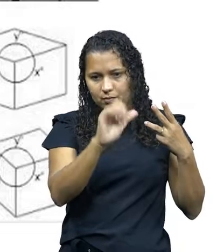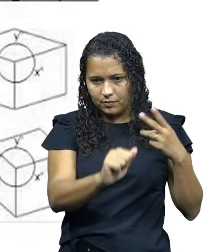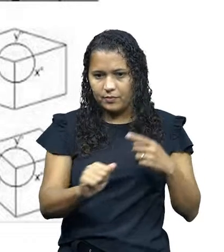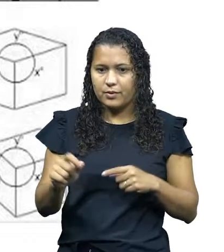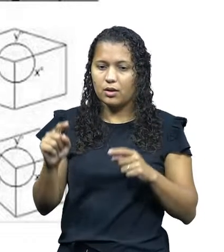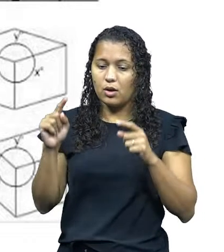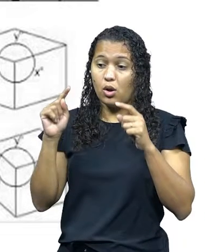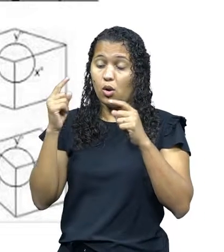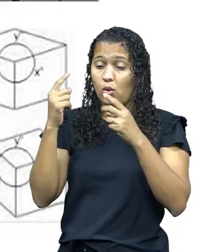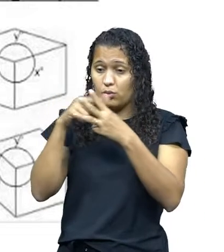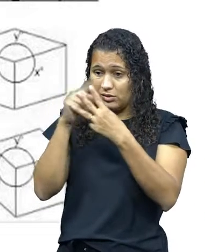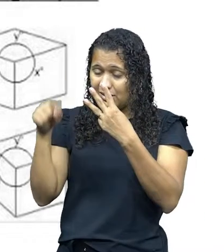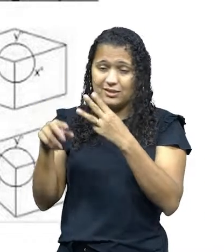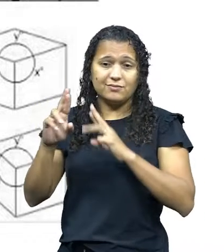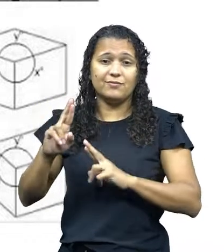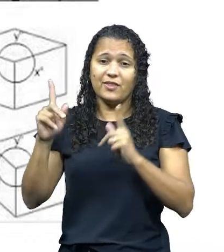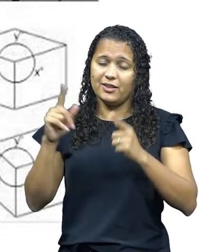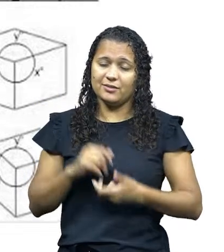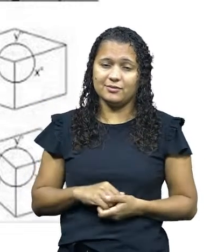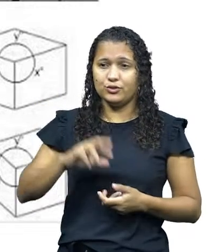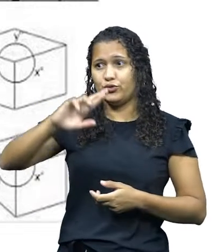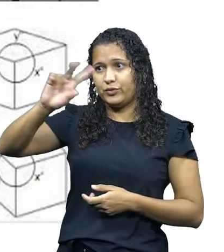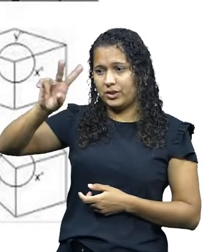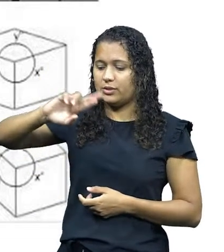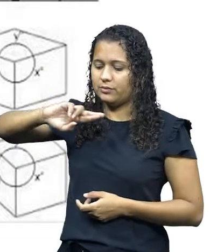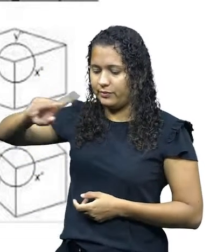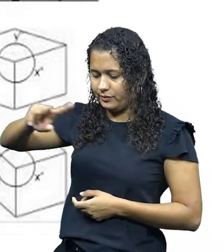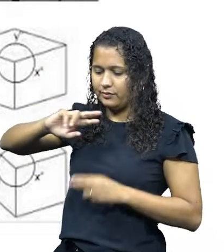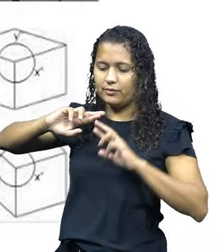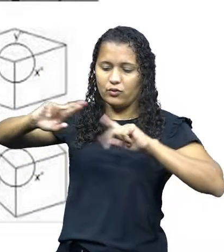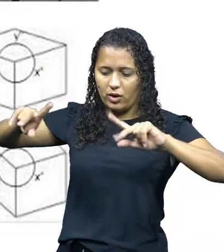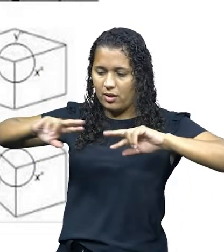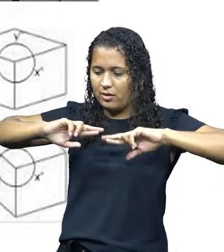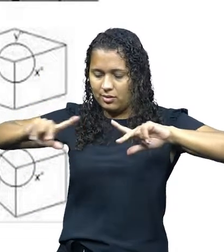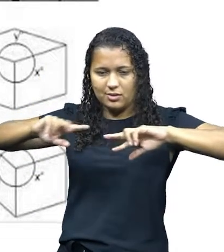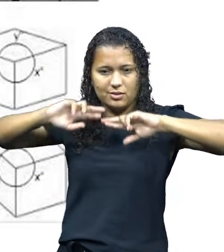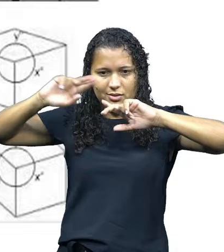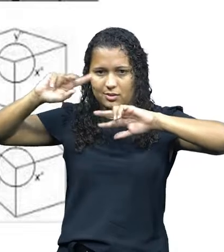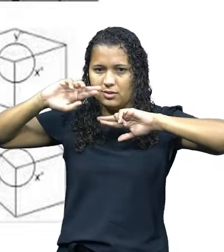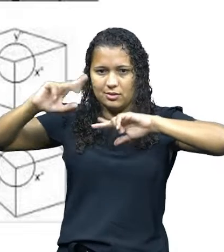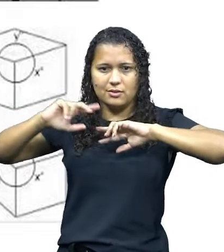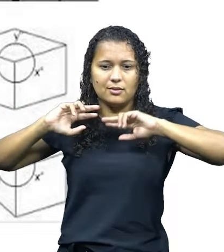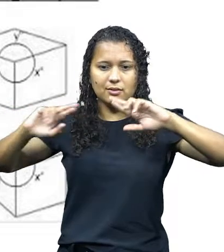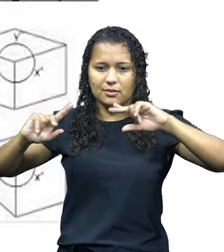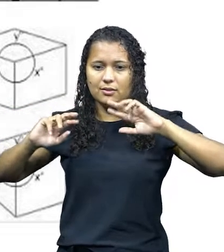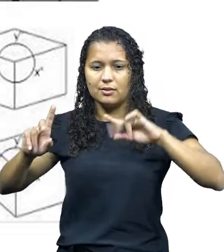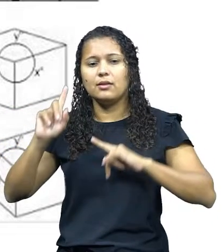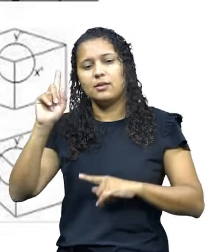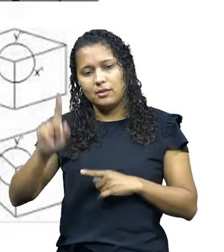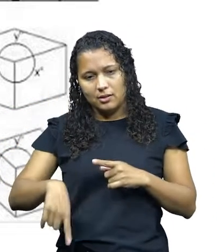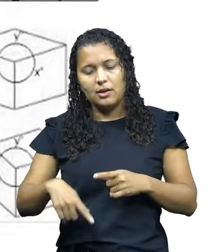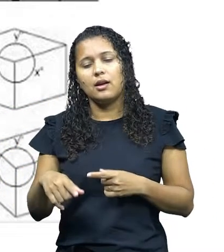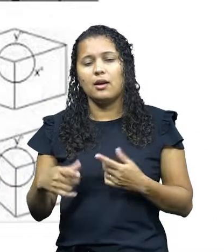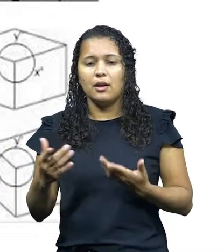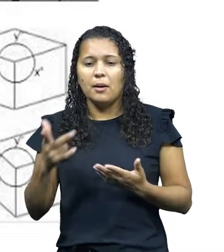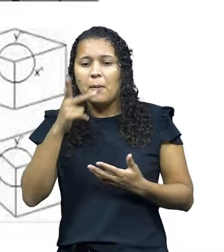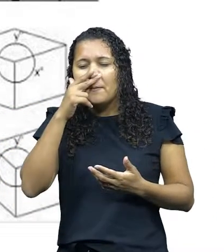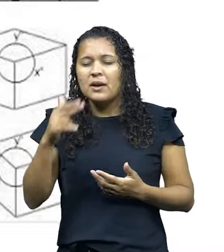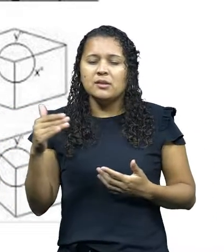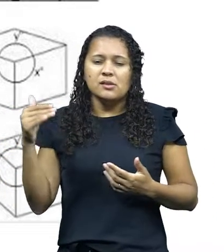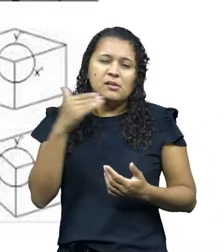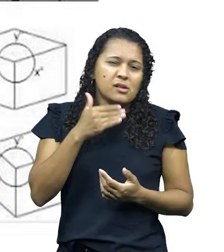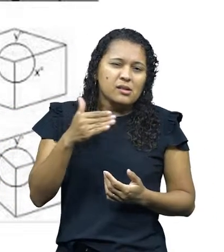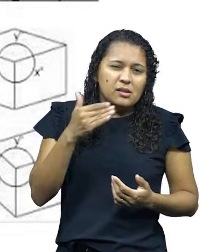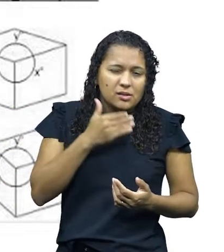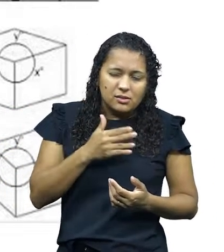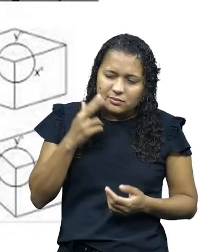ângulos diferentes com o plano de projeção. A trimétrica, ela é a que fica mais deformada, né?